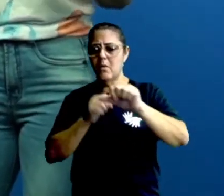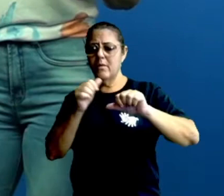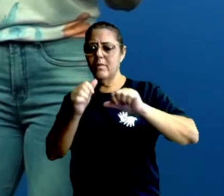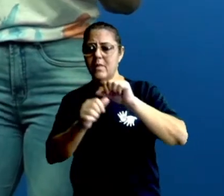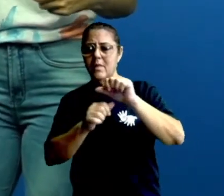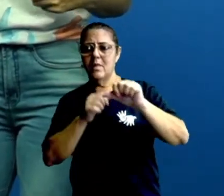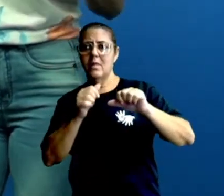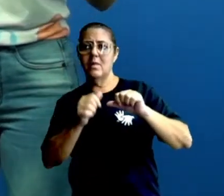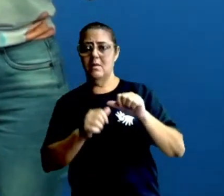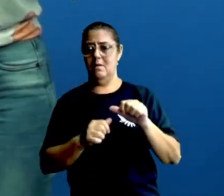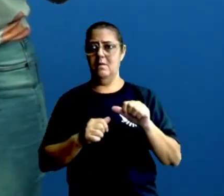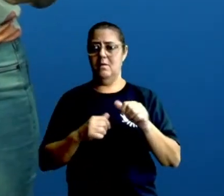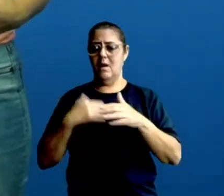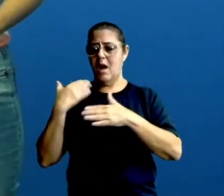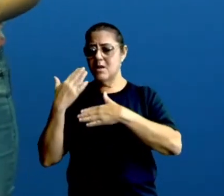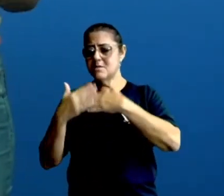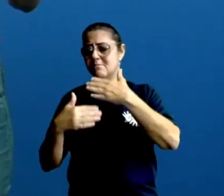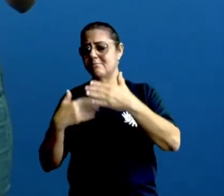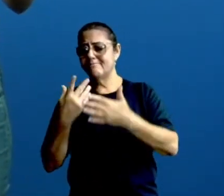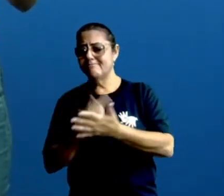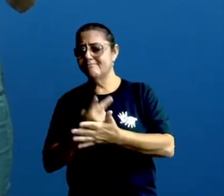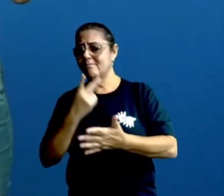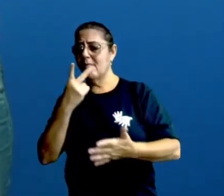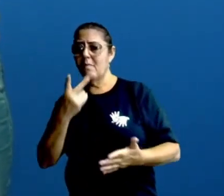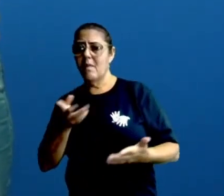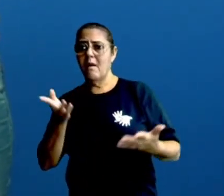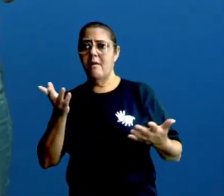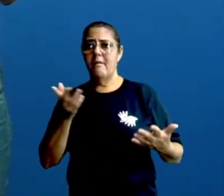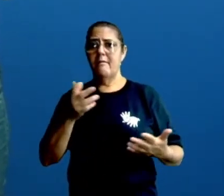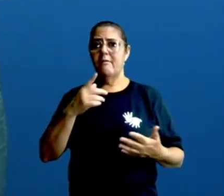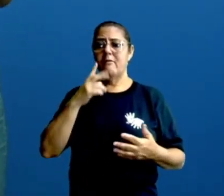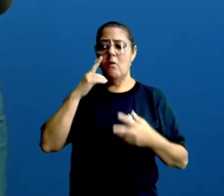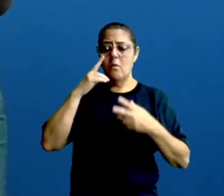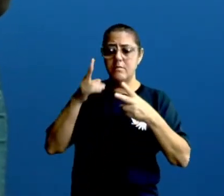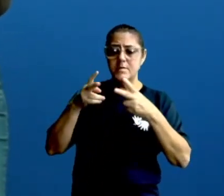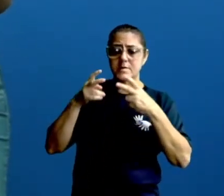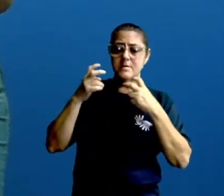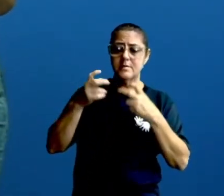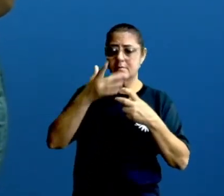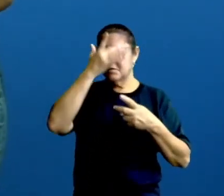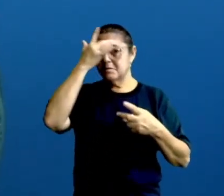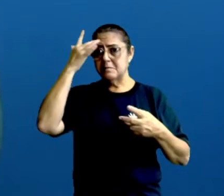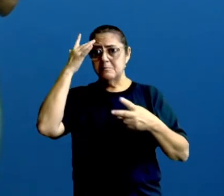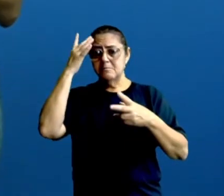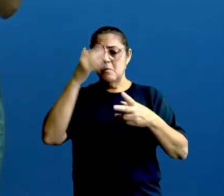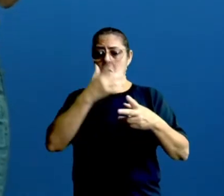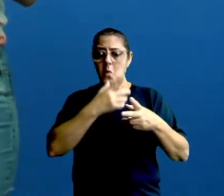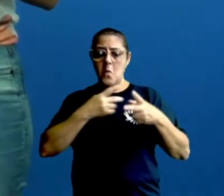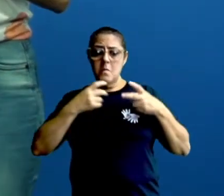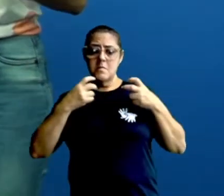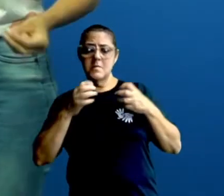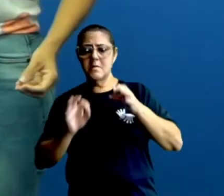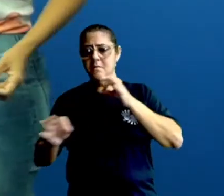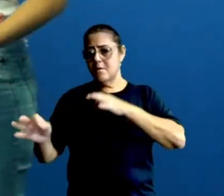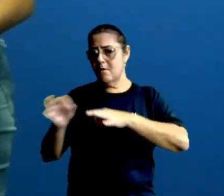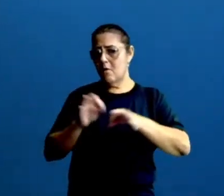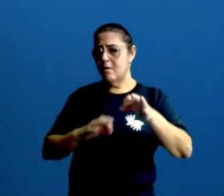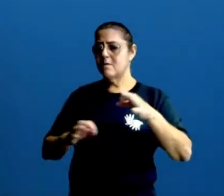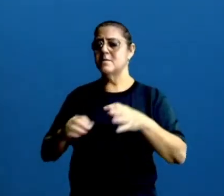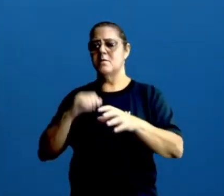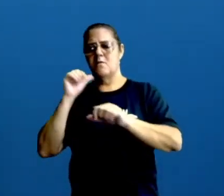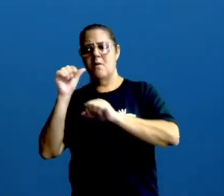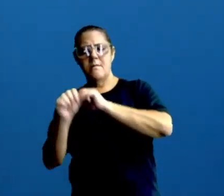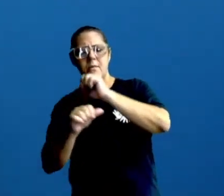mudando, os espaços geográficos a partir da visão do homem e da sua administração também vai